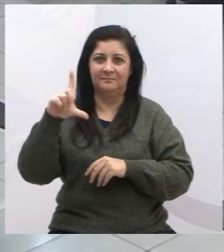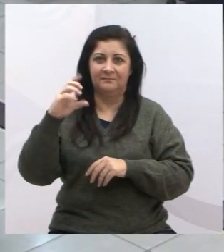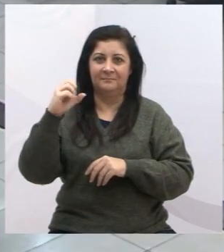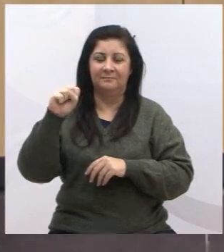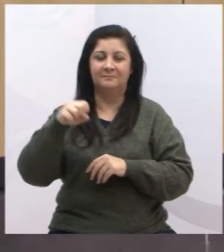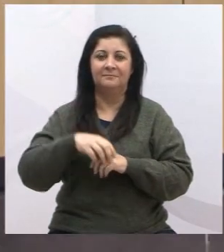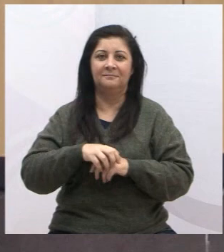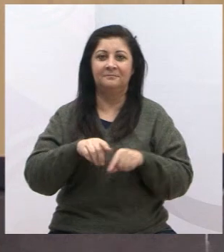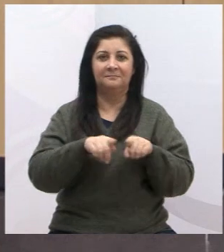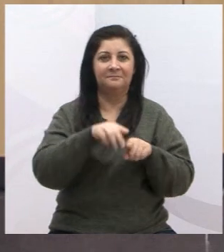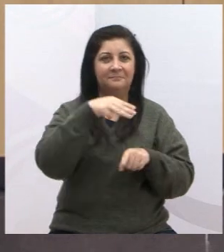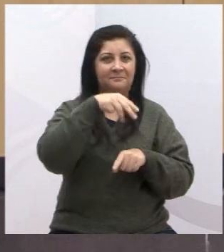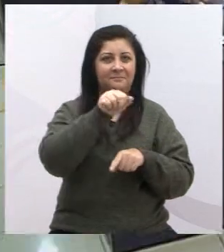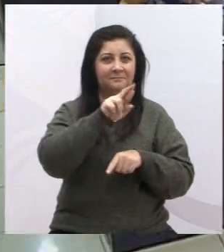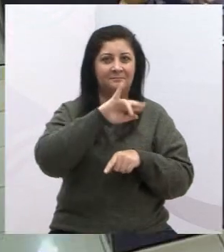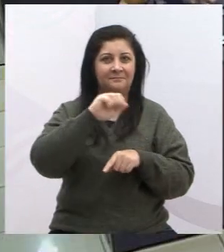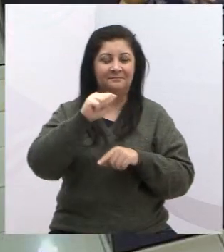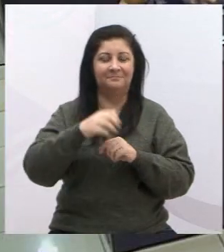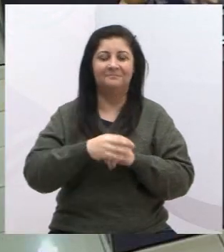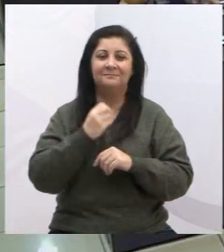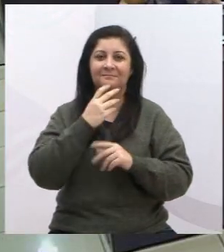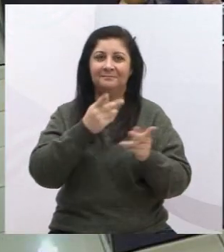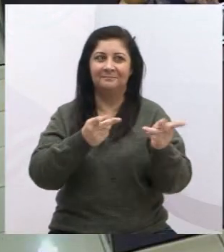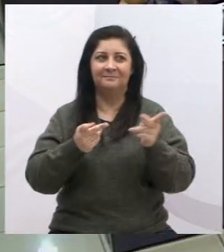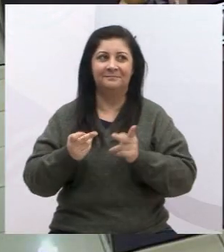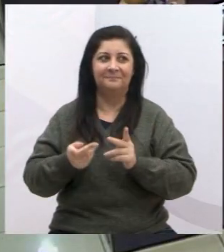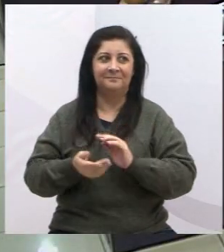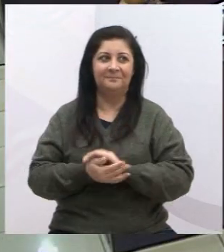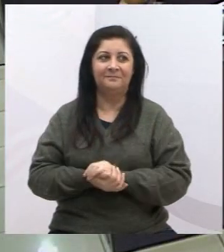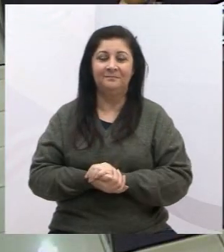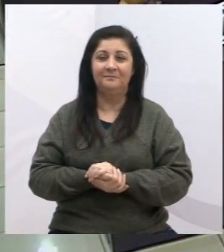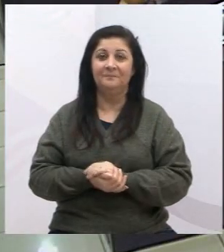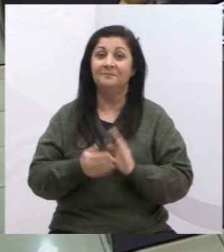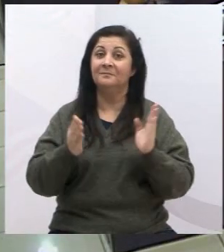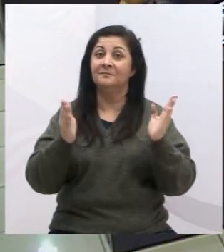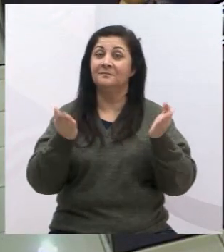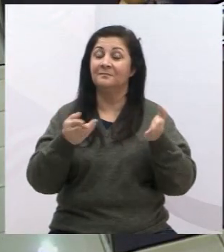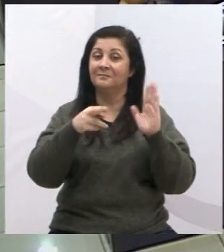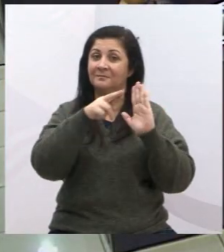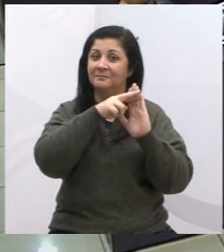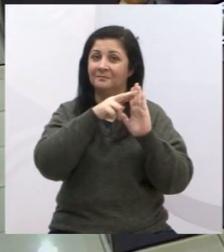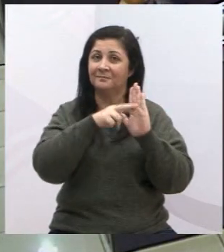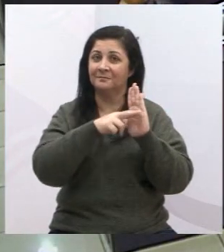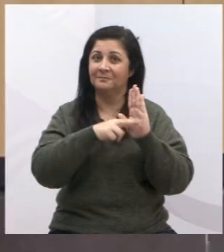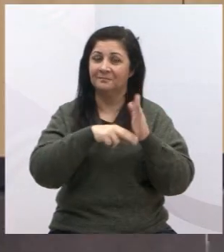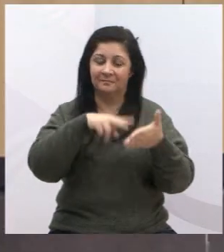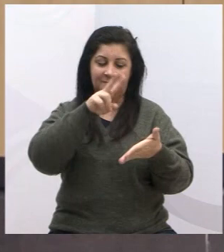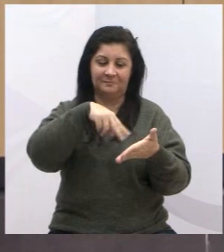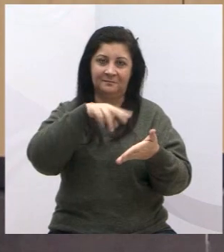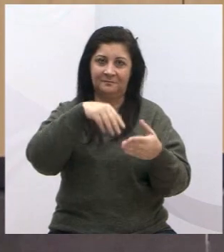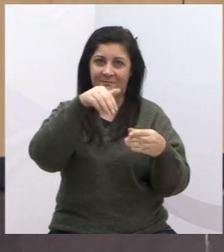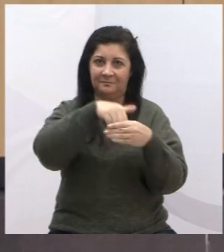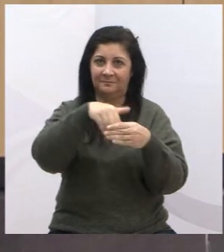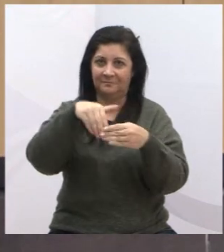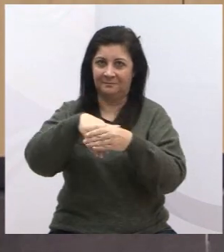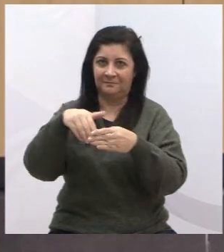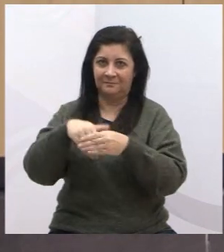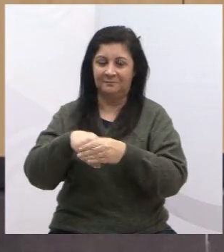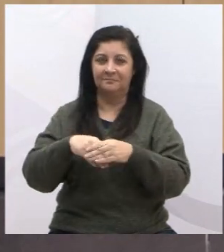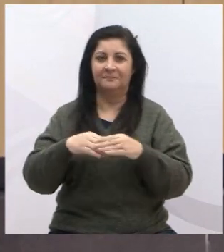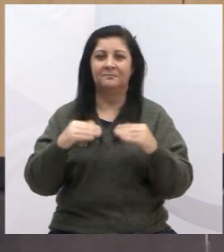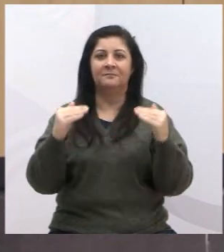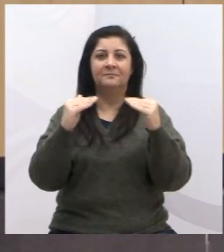de Freitas. Sejam bem-vindos. Nesse instante passaremos a fase da ordem do dia em que serão lidos e votados